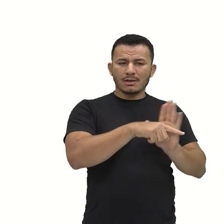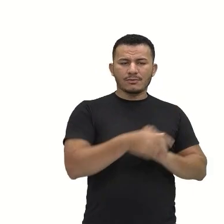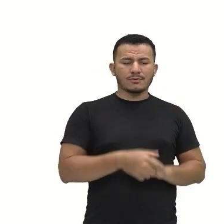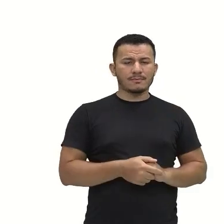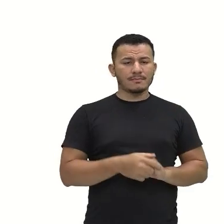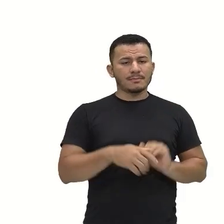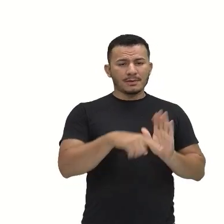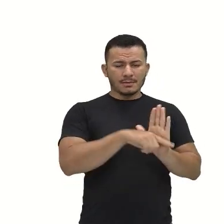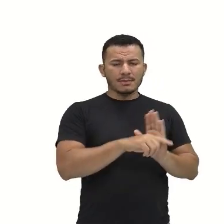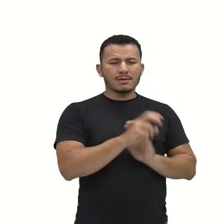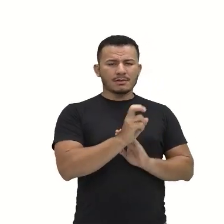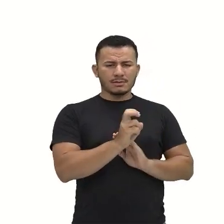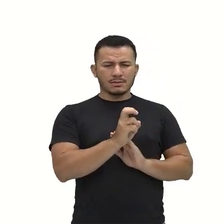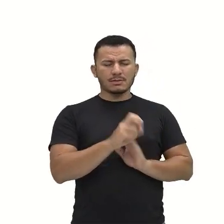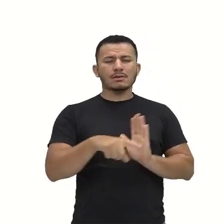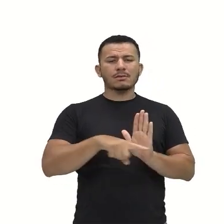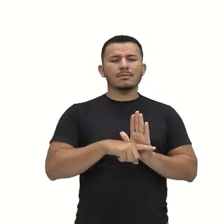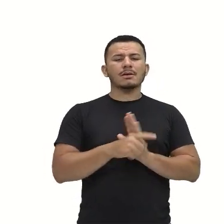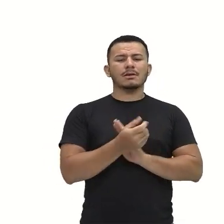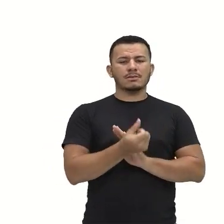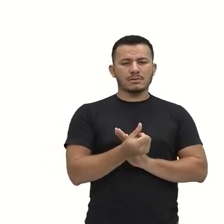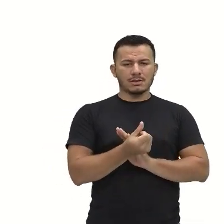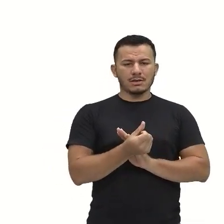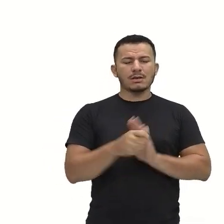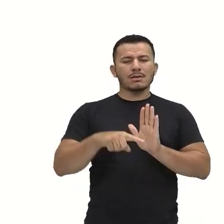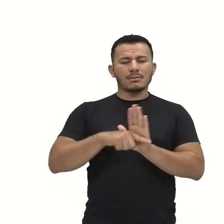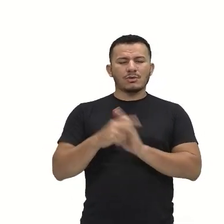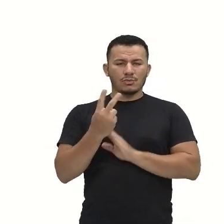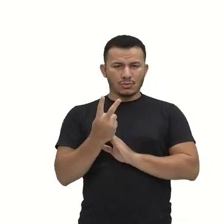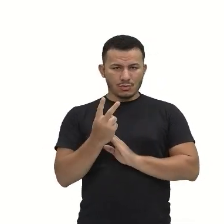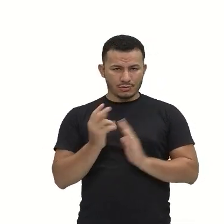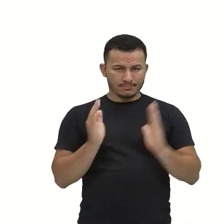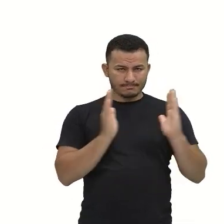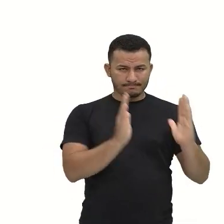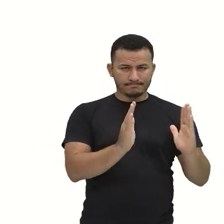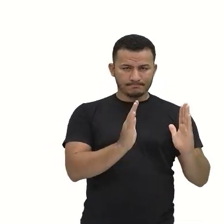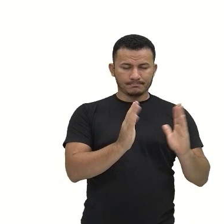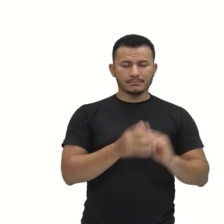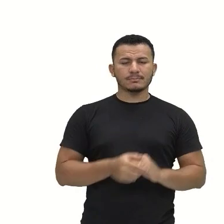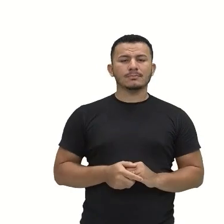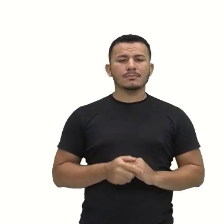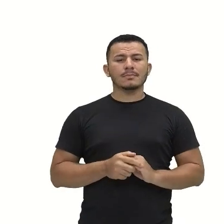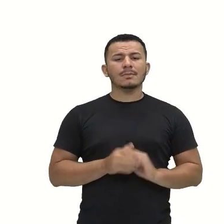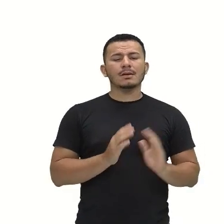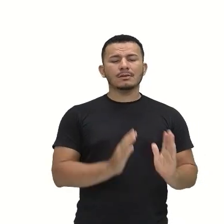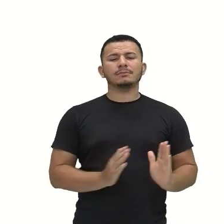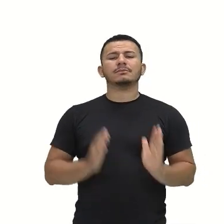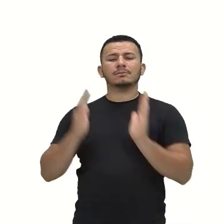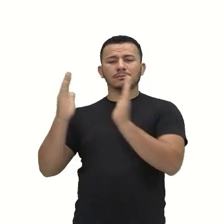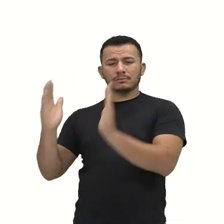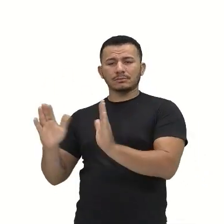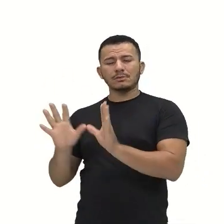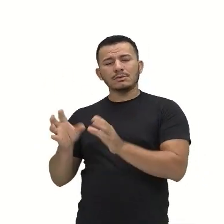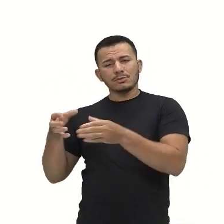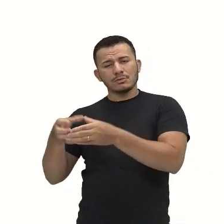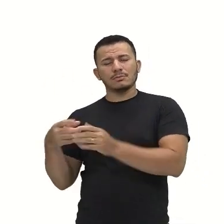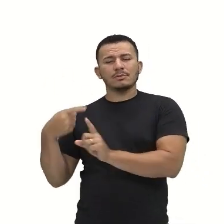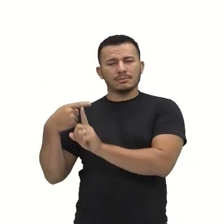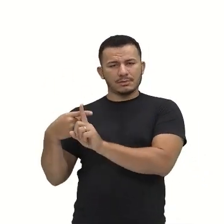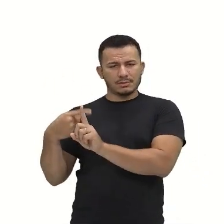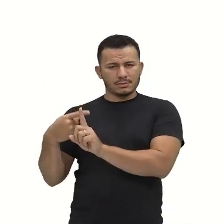menos 5, menos 6 e menos 2. E agora, a turma que